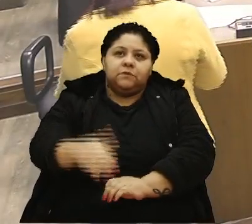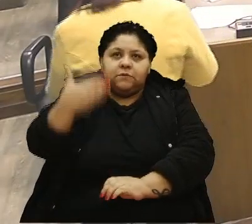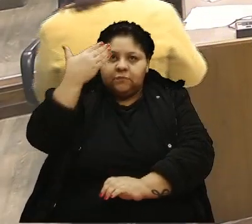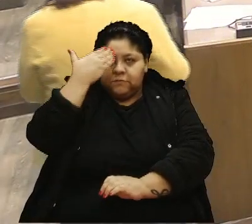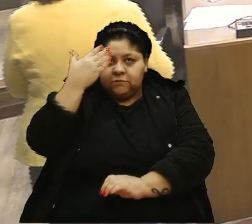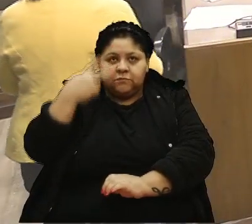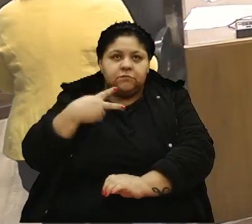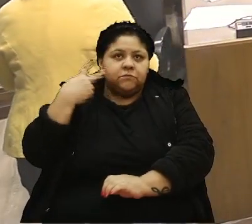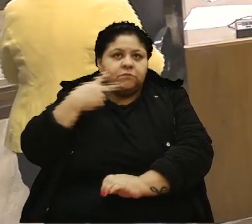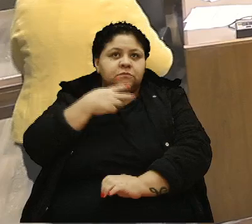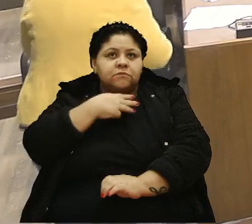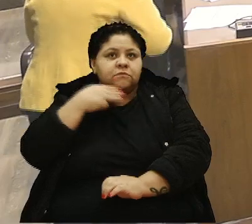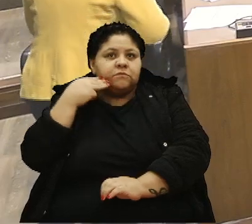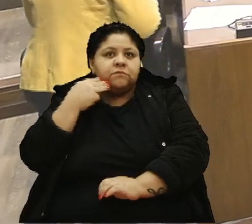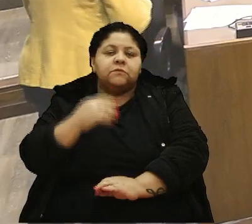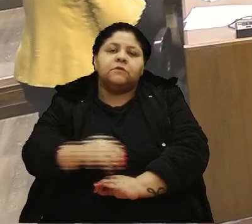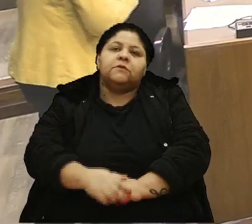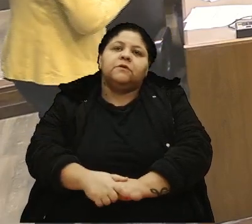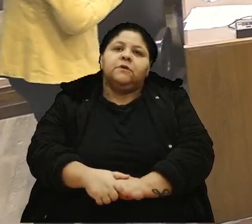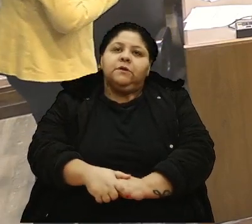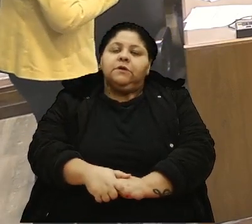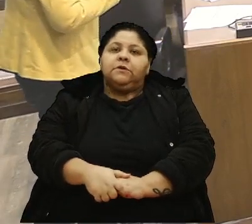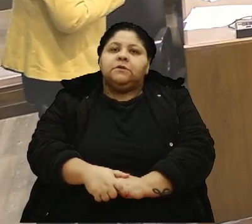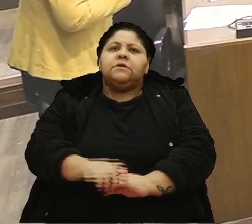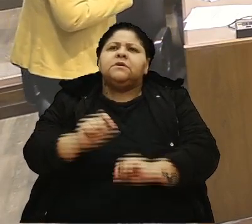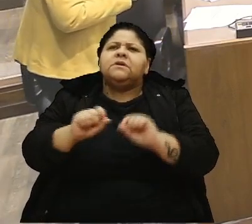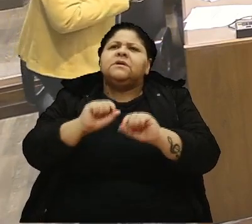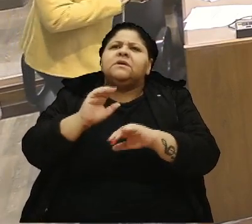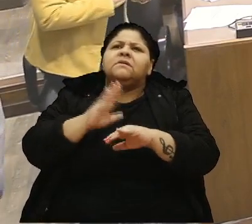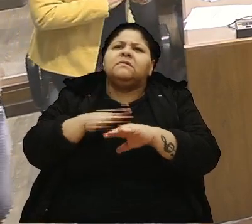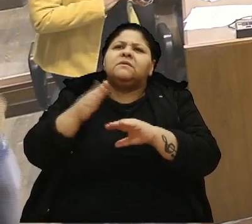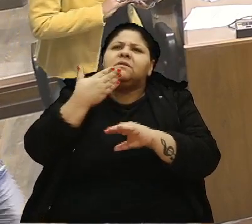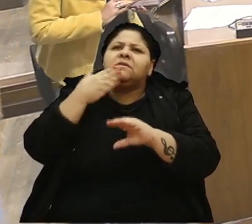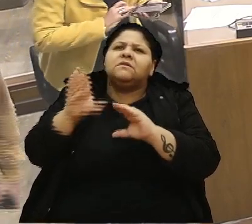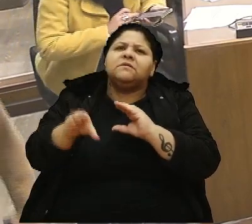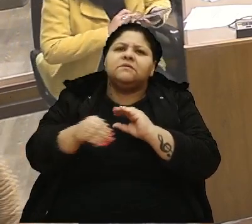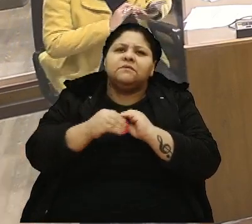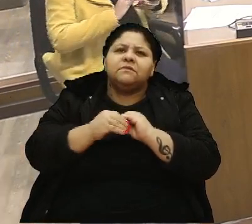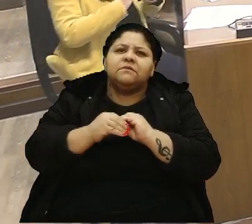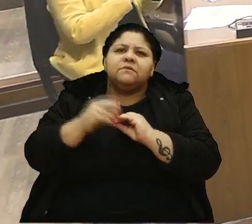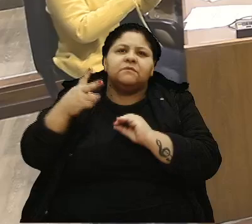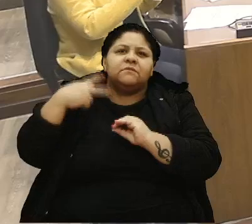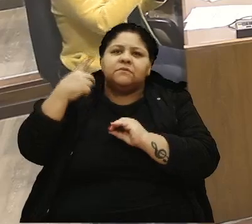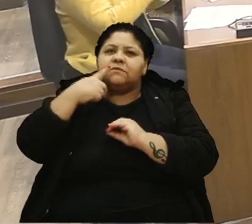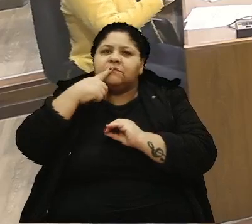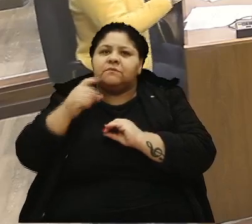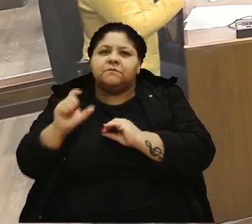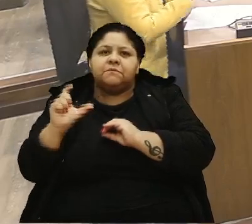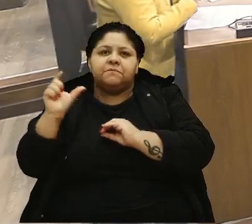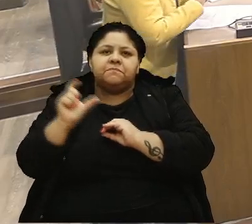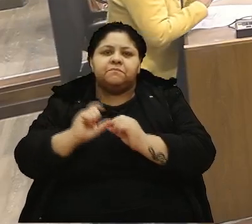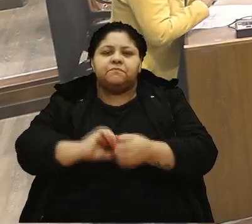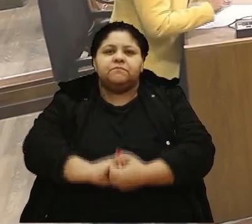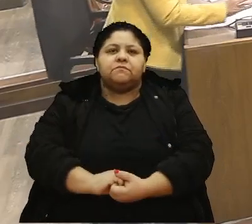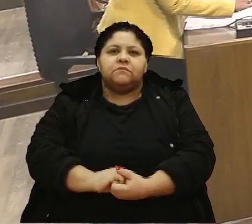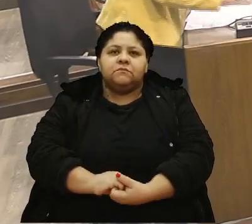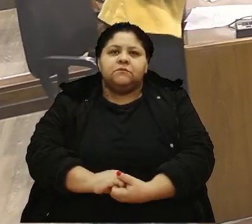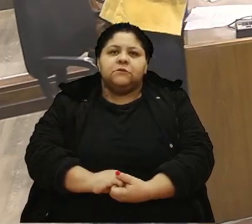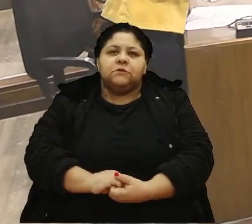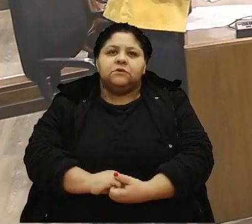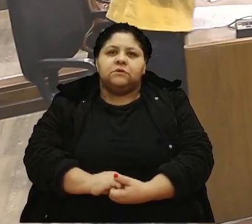Obrigado, vereadora Marisol Santos. Quem mais pediu? Vereadora Rose Frigieri com a palavra.